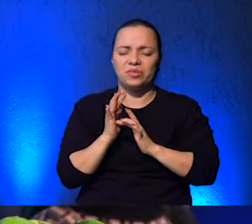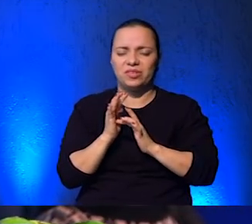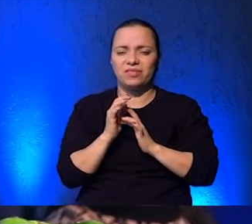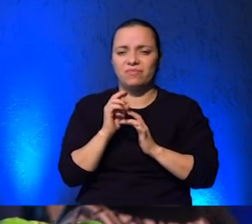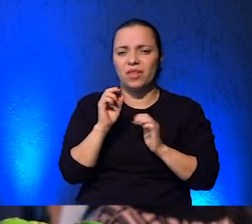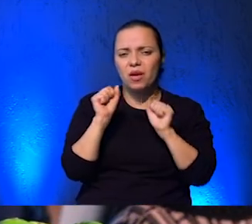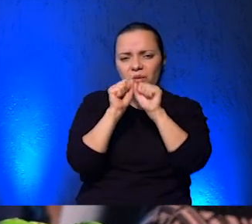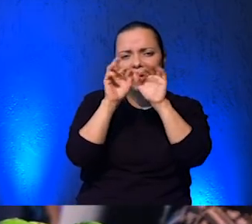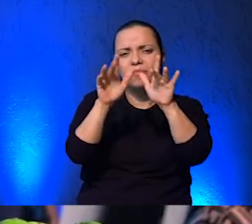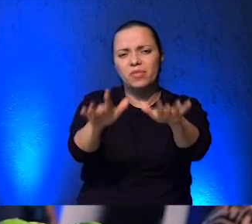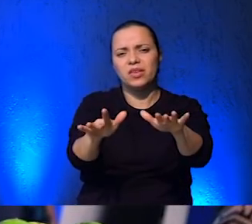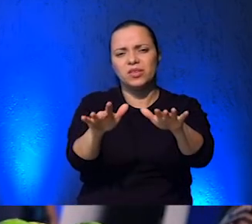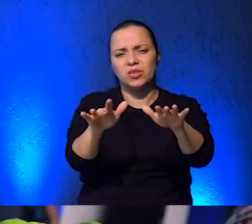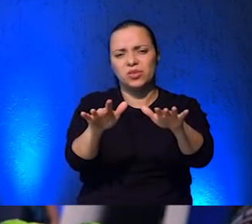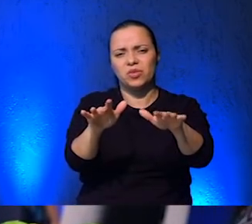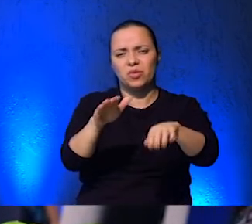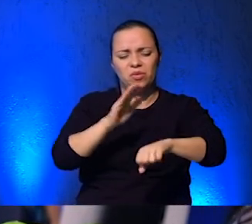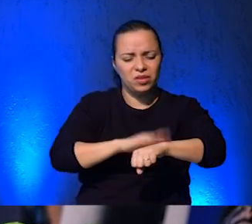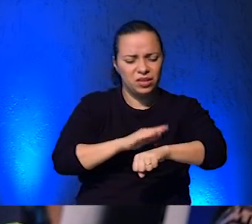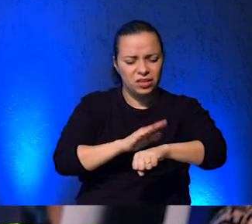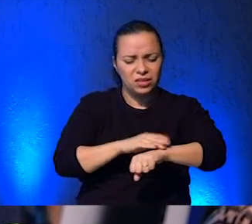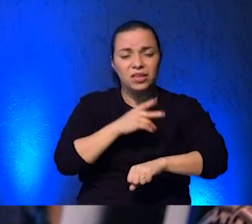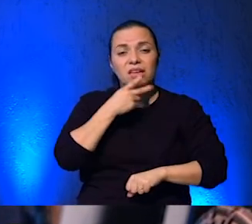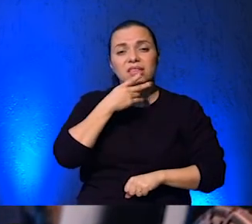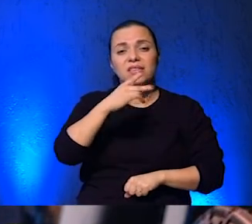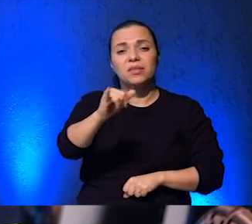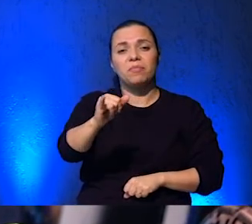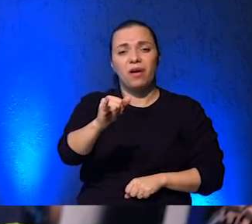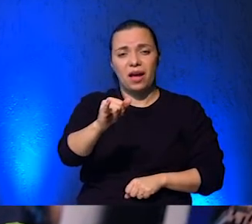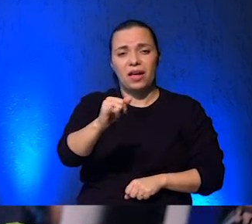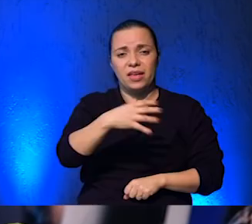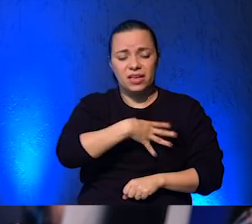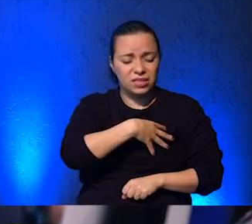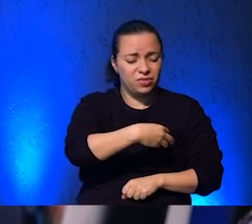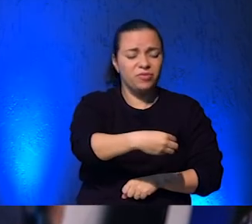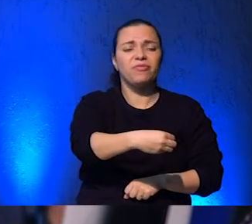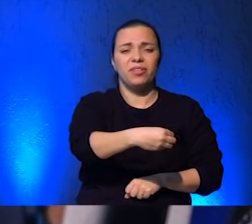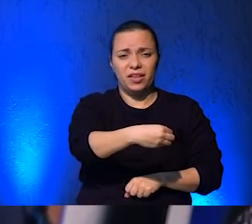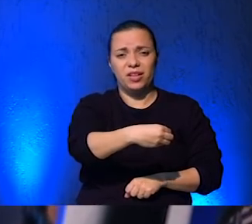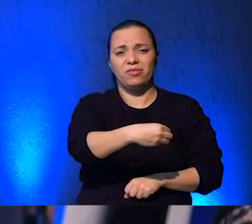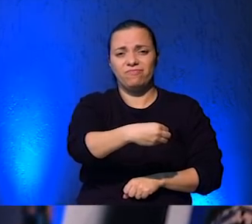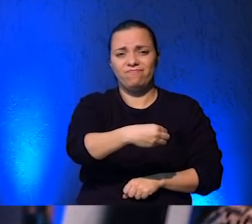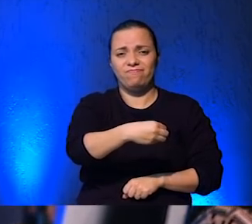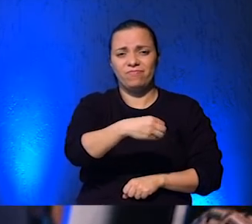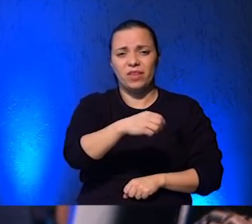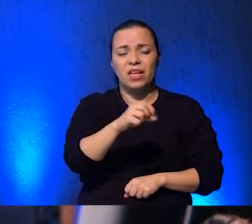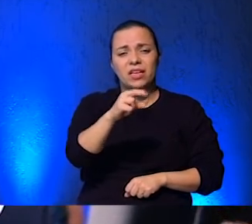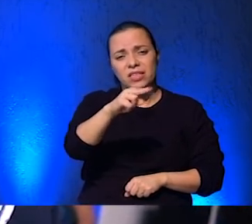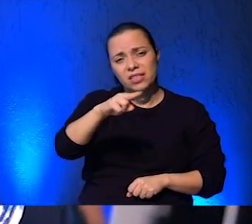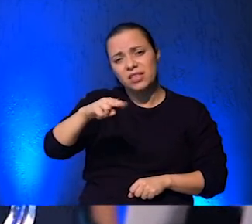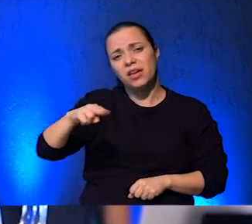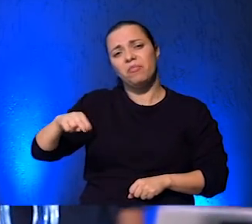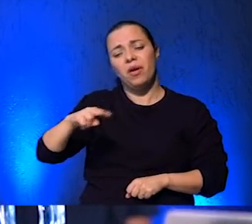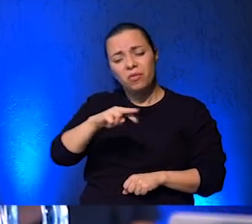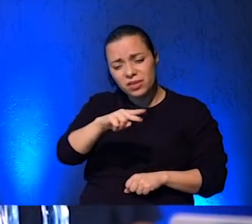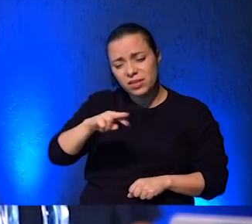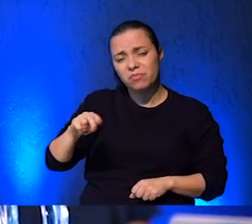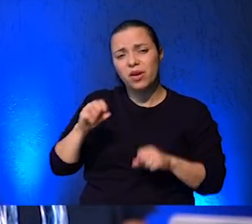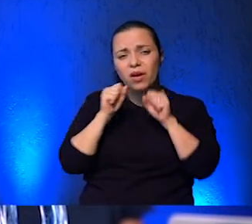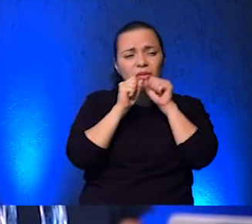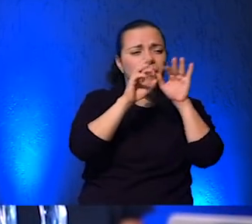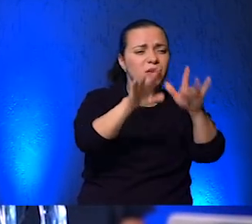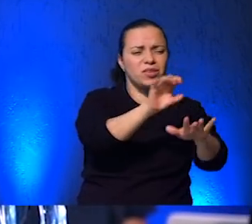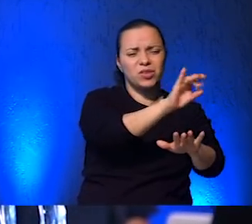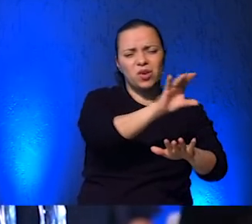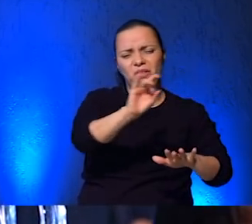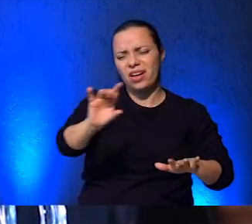abençoa essa mãe abençoe esse pai eu abençoe esse filho abençoes irmão essa irmã eu abençoo cada